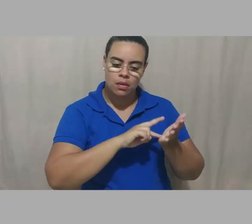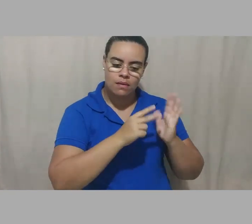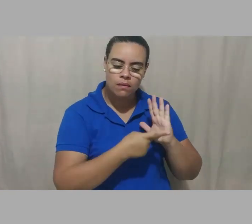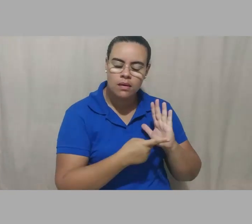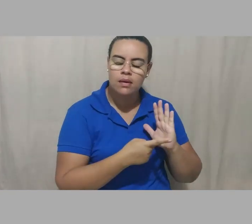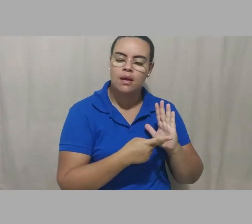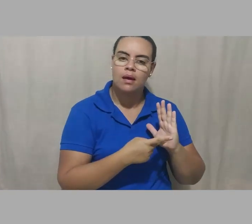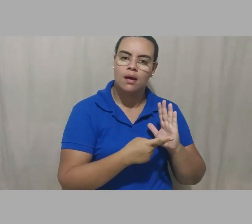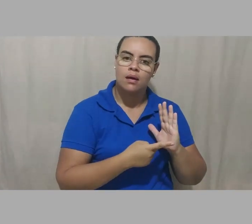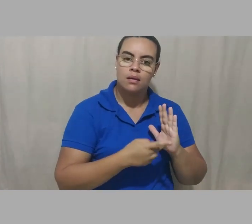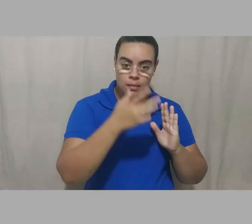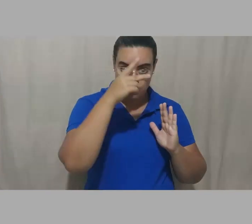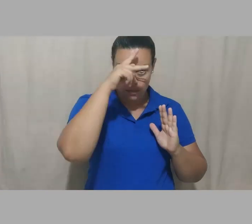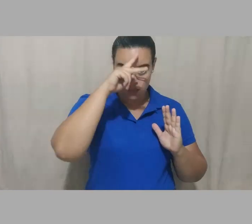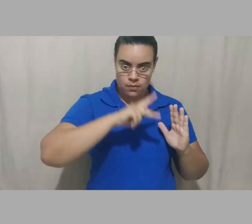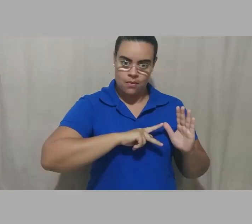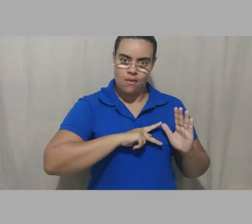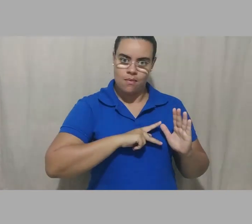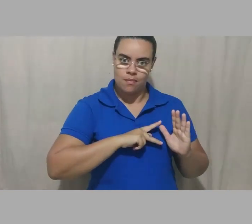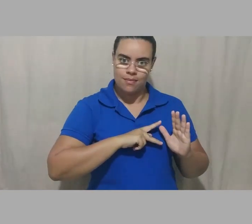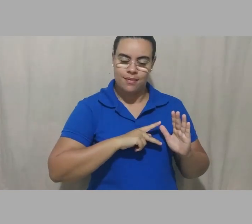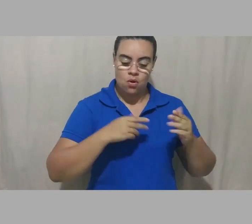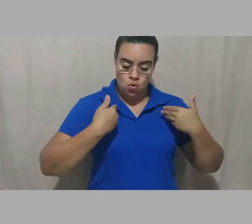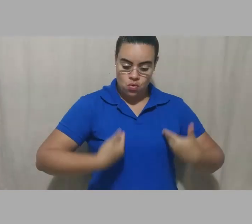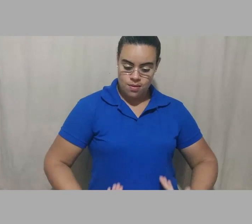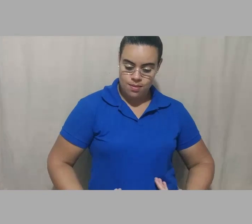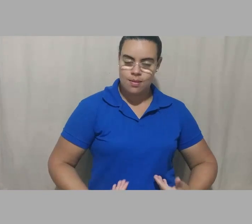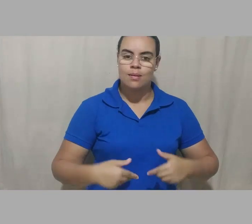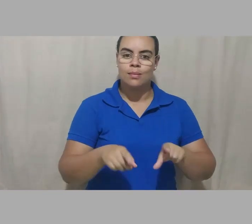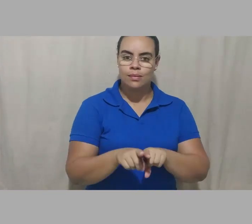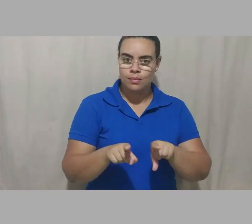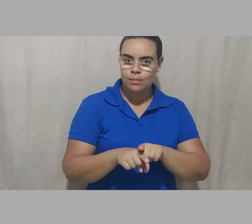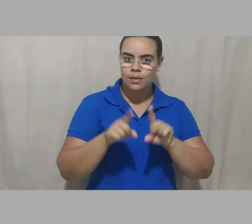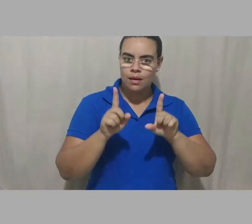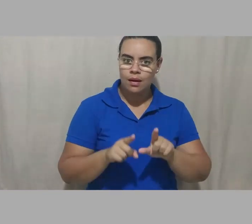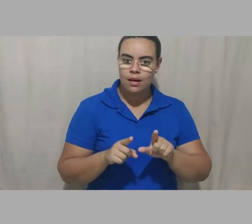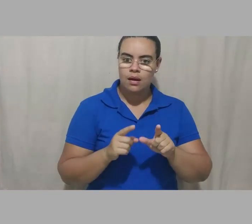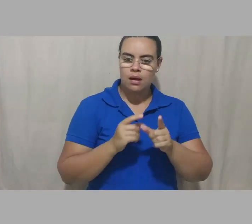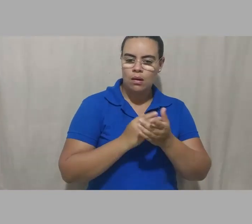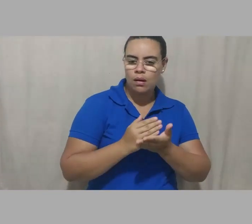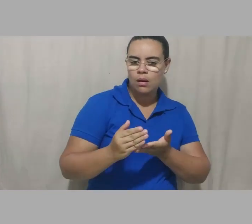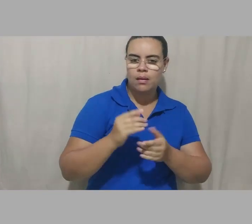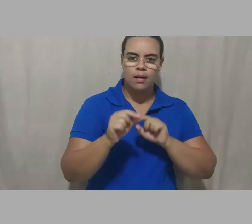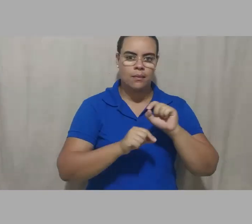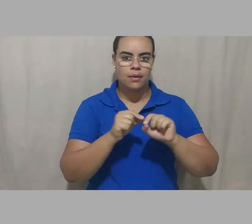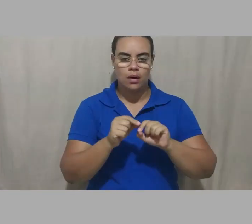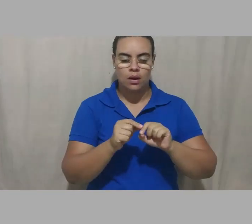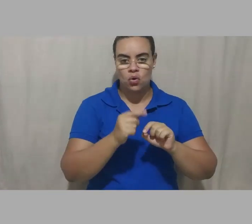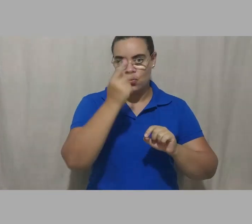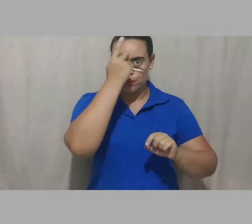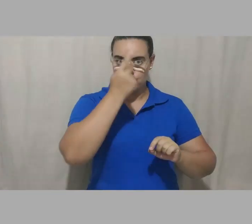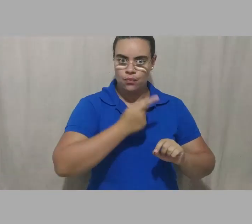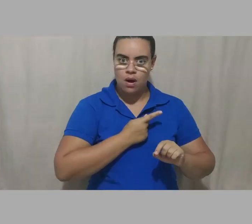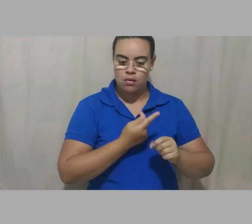dar significado a si mesmo, né? E o corpo, por sua vez, é onde, por excelência,